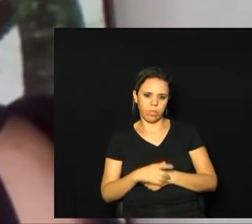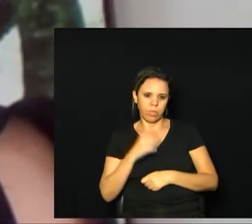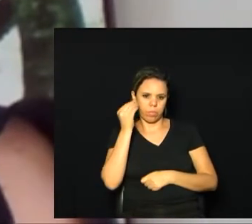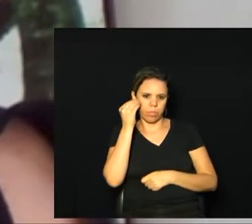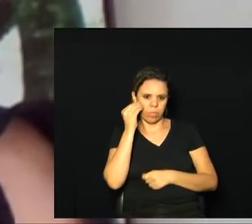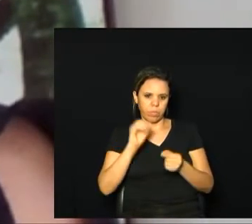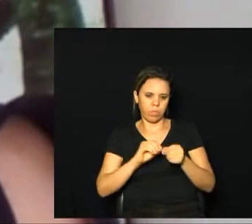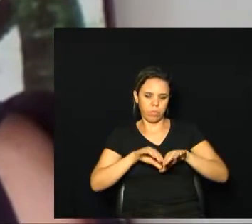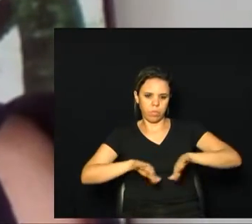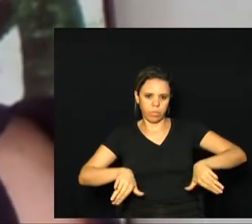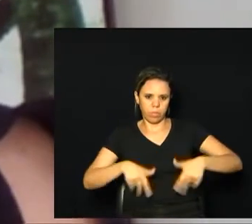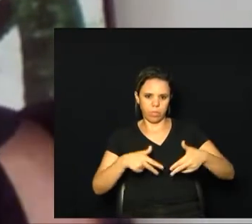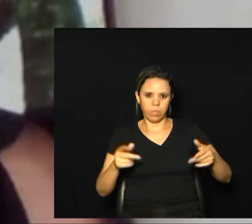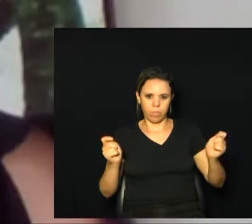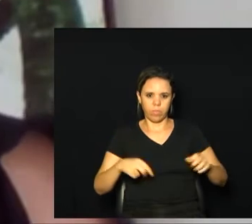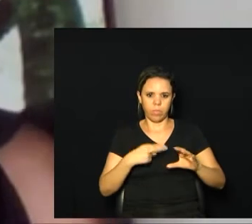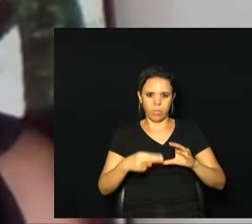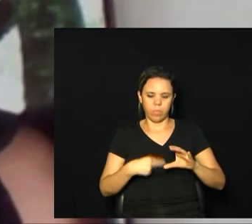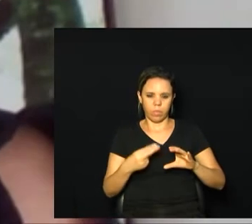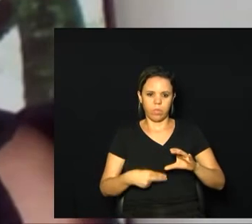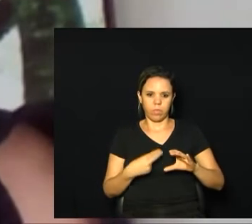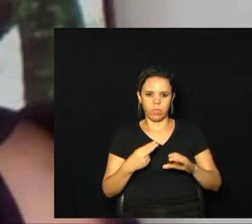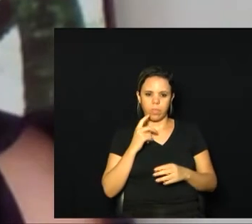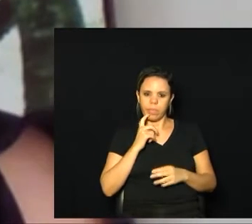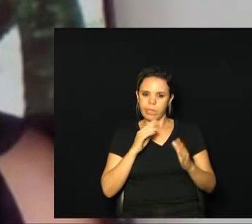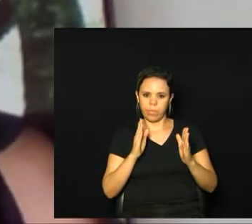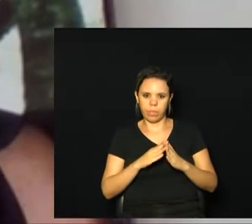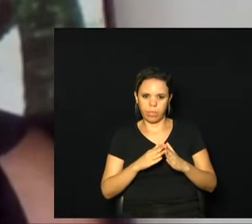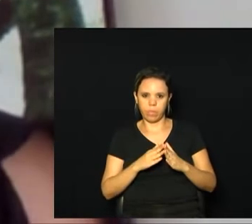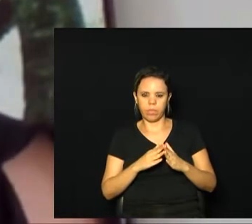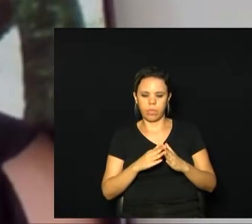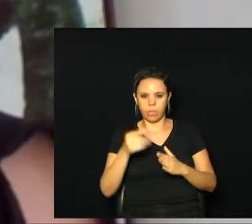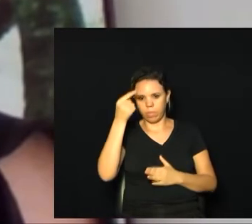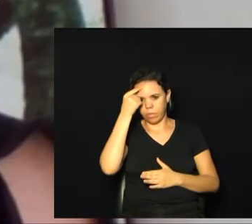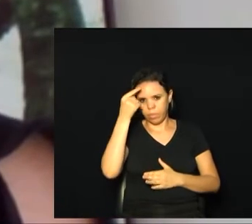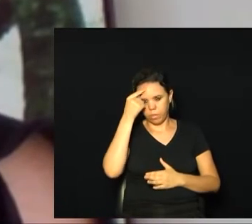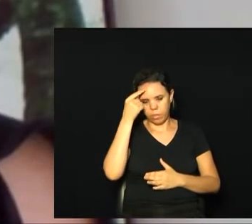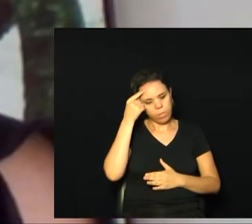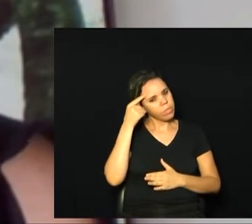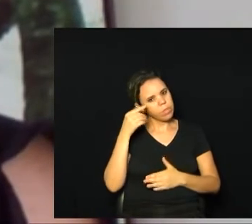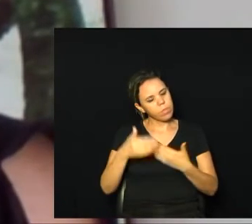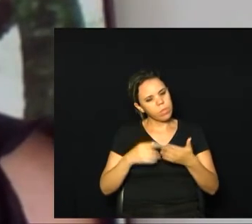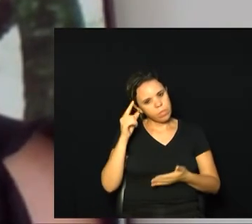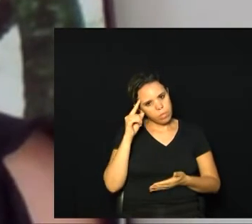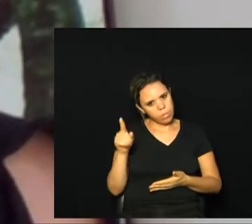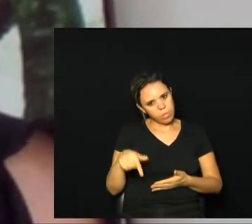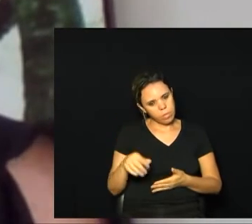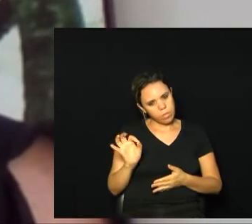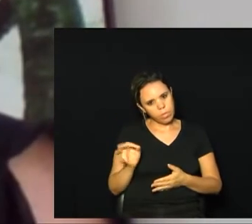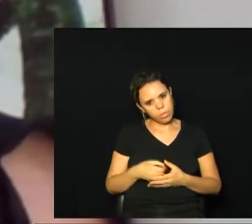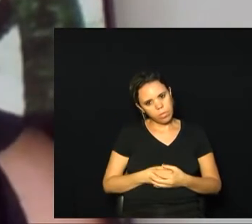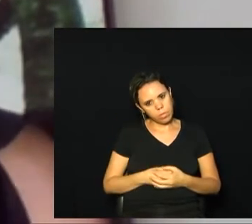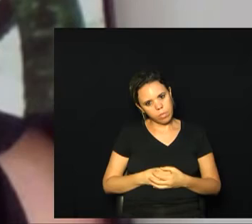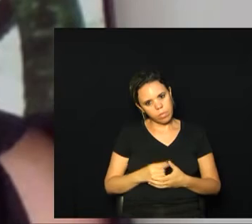tentar fazer a separação, o que dá para reciclar dentro de casa, ter uma consciência um pouco maior no seu dia a dia, certamente a